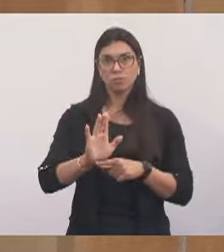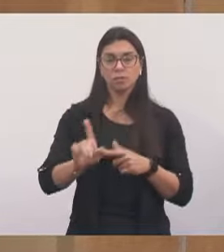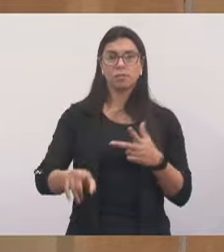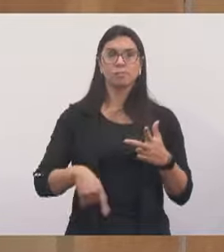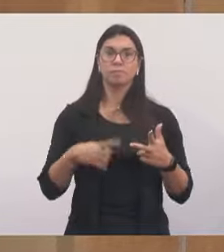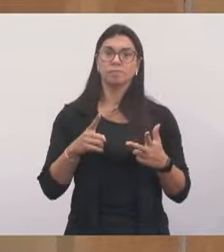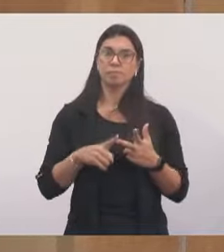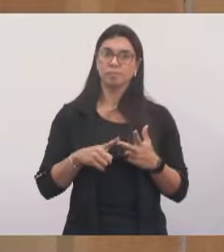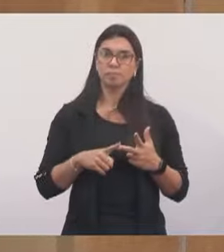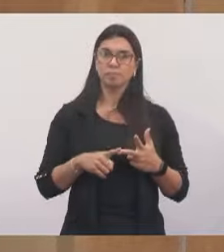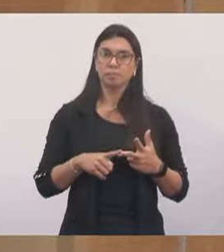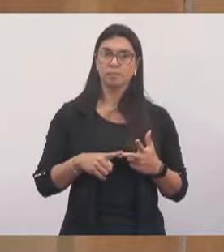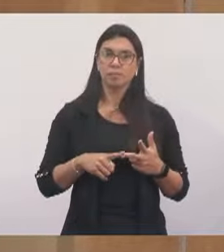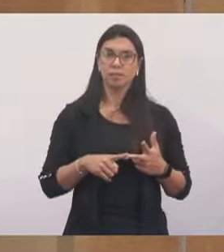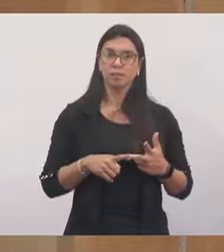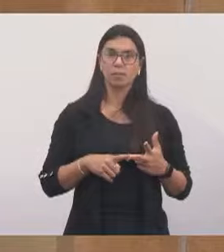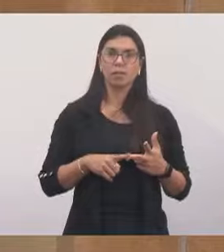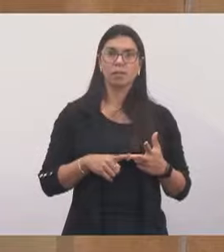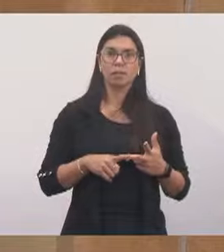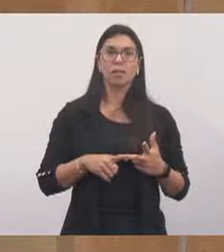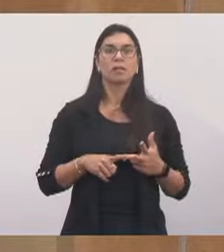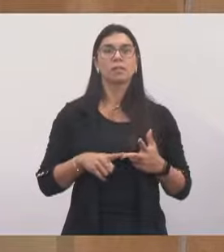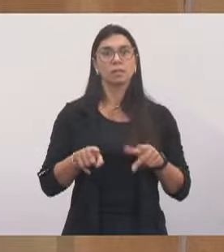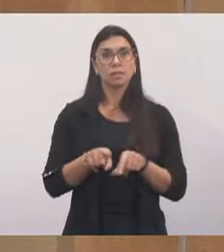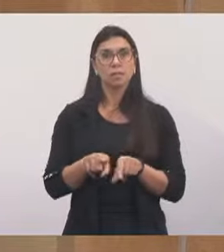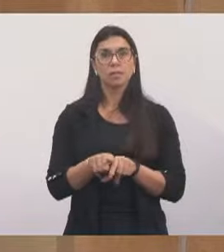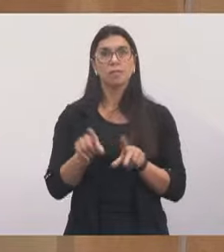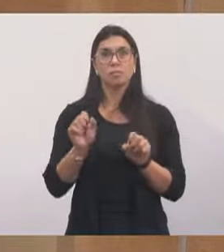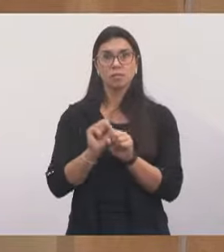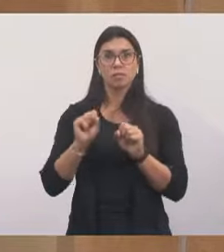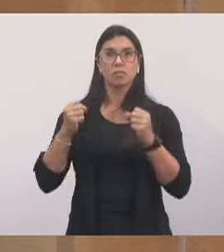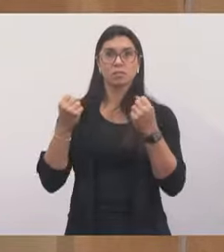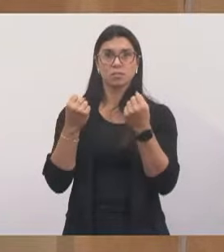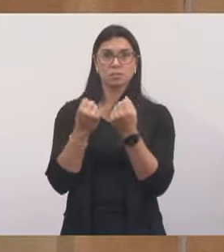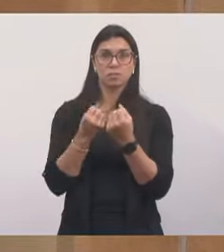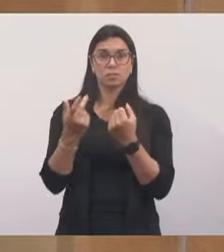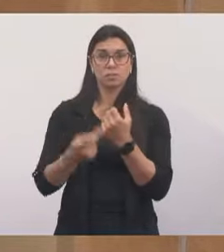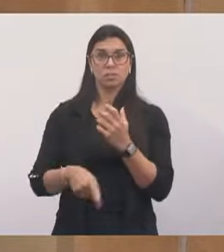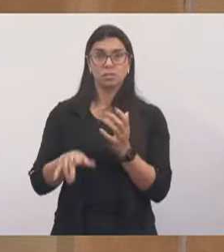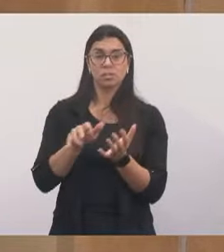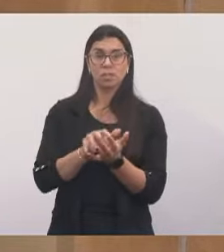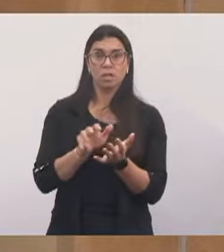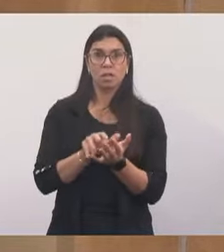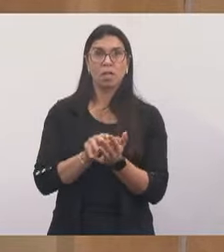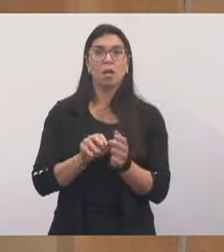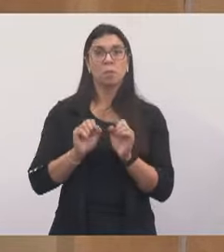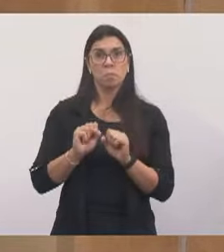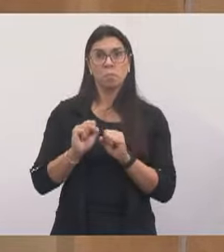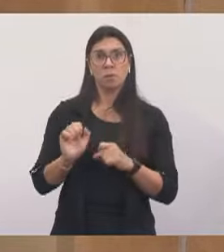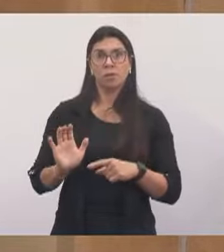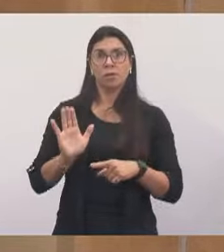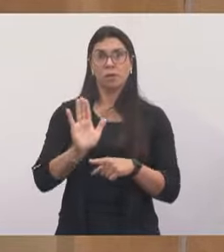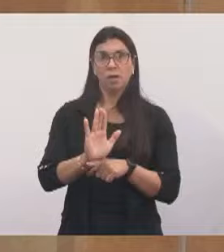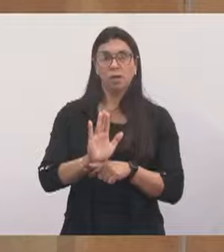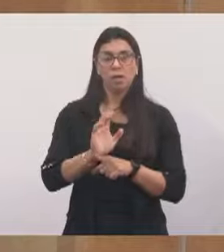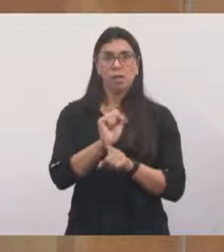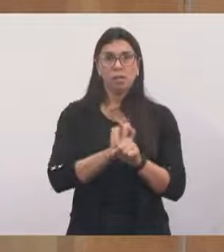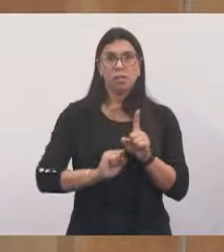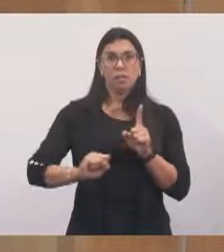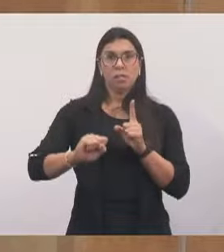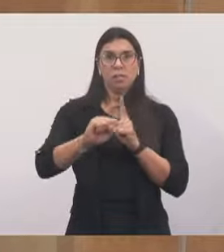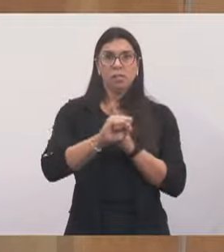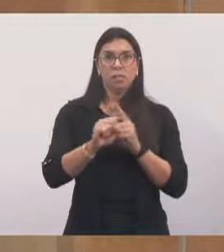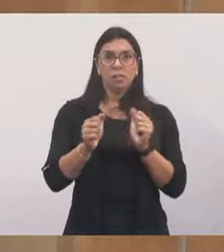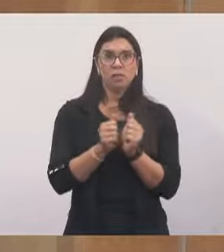porte, mas também essas associações, elas podem contribuir, não é, de uma forma efetiva com o esporte